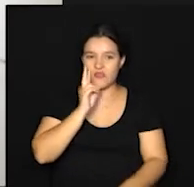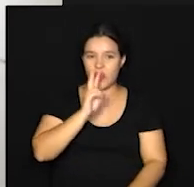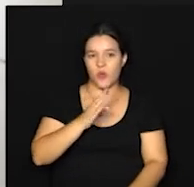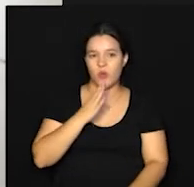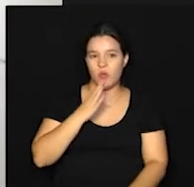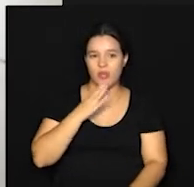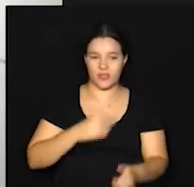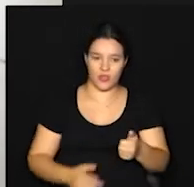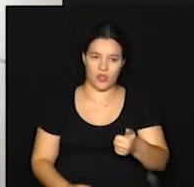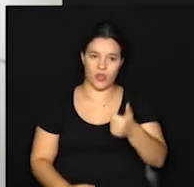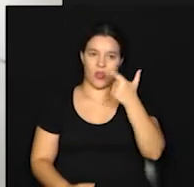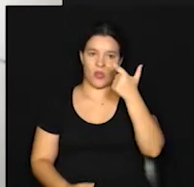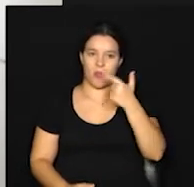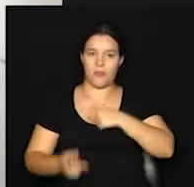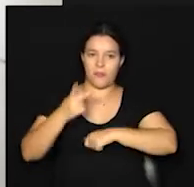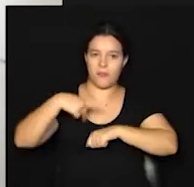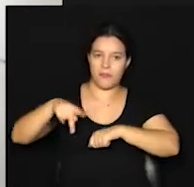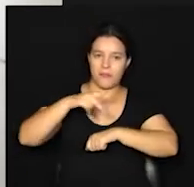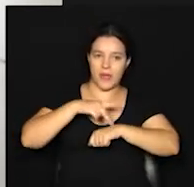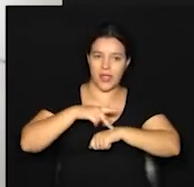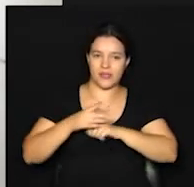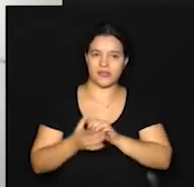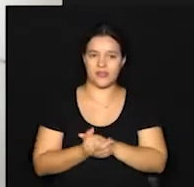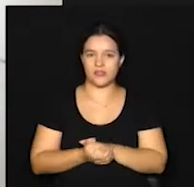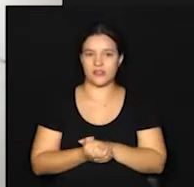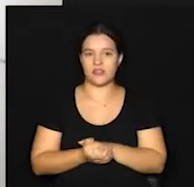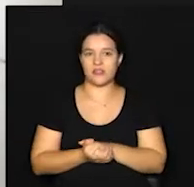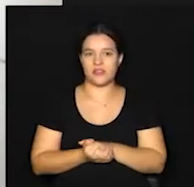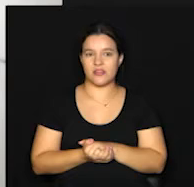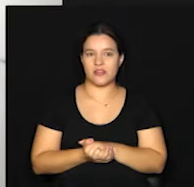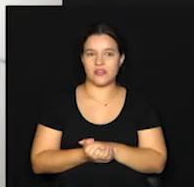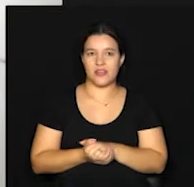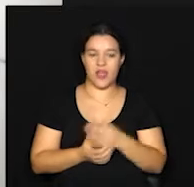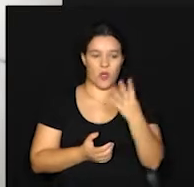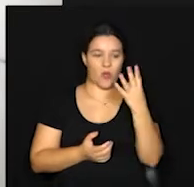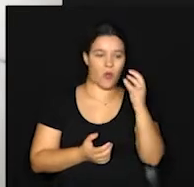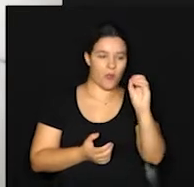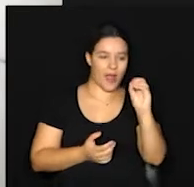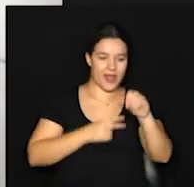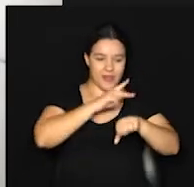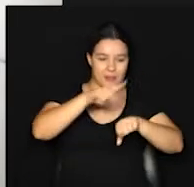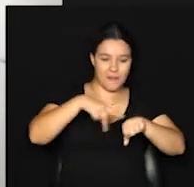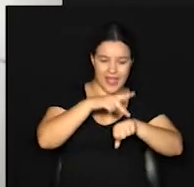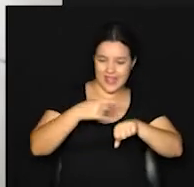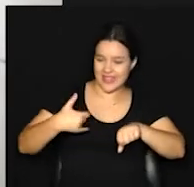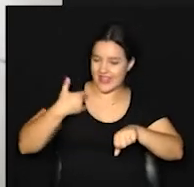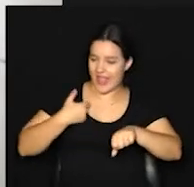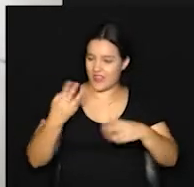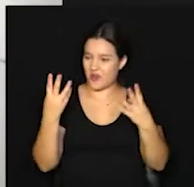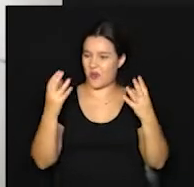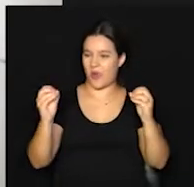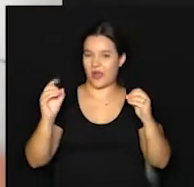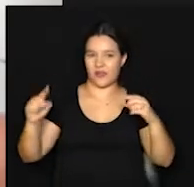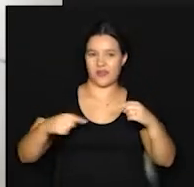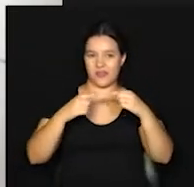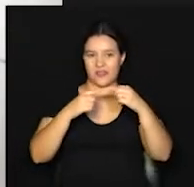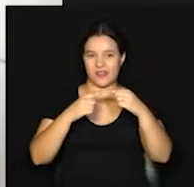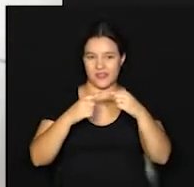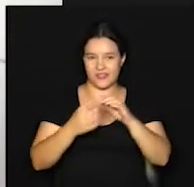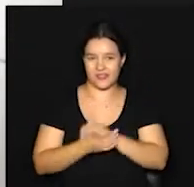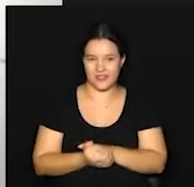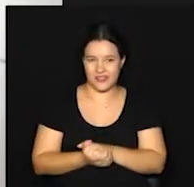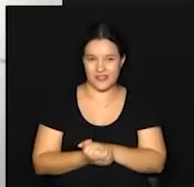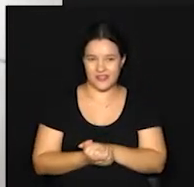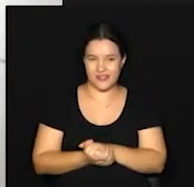12 países, eu falei, eu vou conhecer 40 países antes dos 40 anos. E eu virei um motivo de chacota